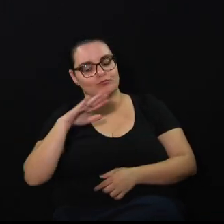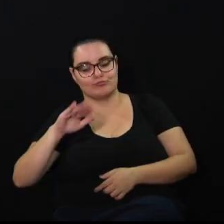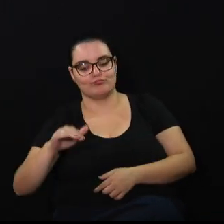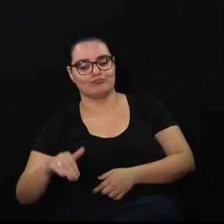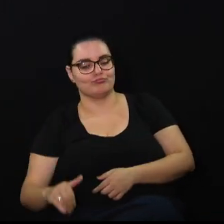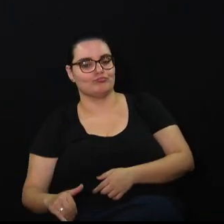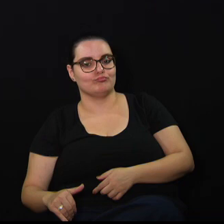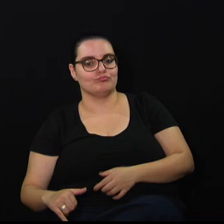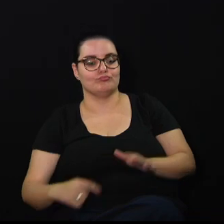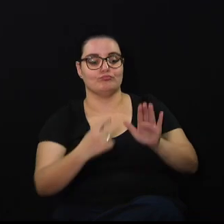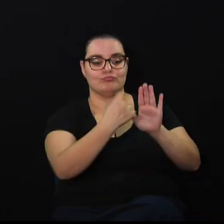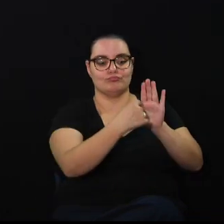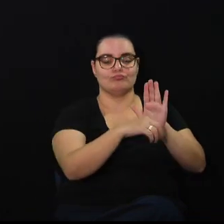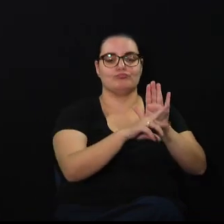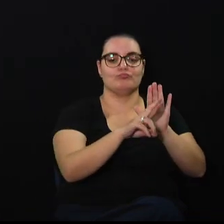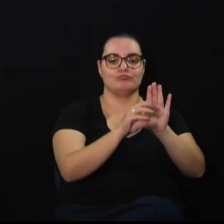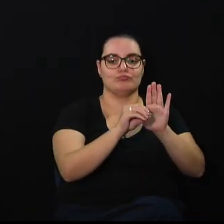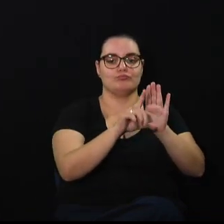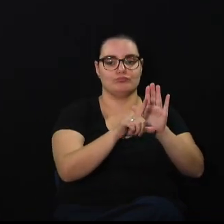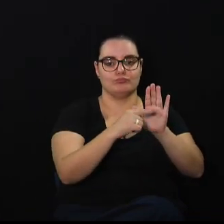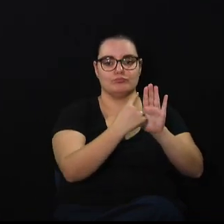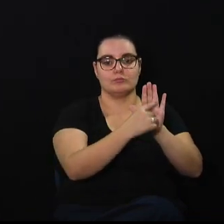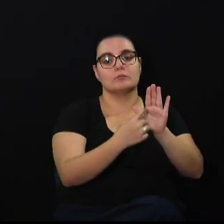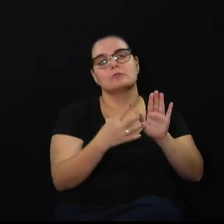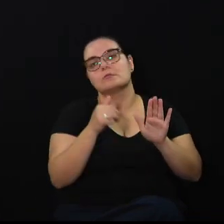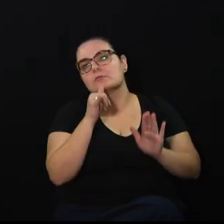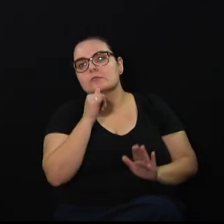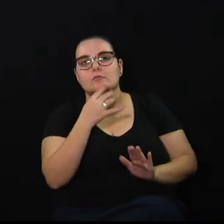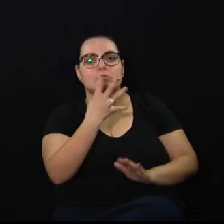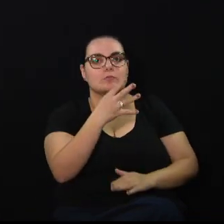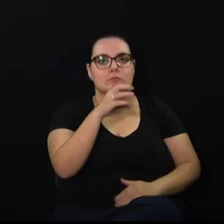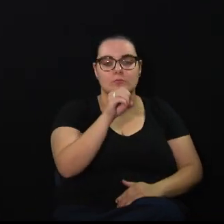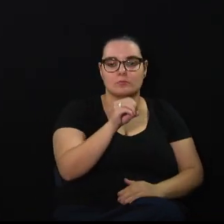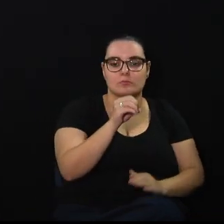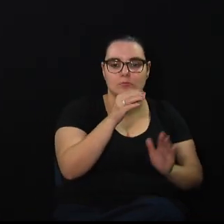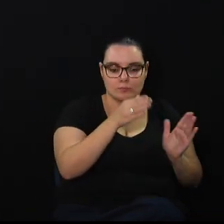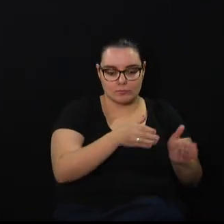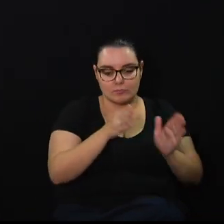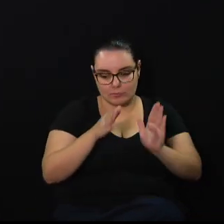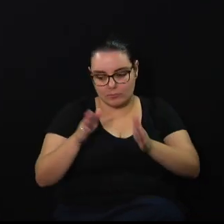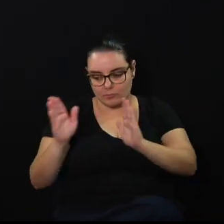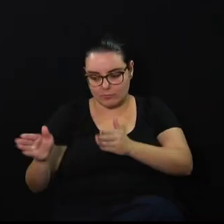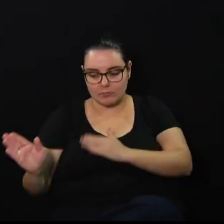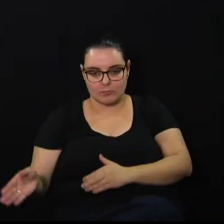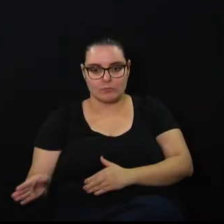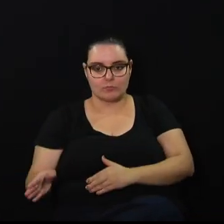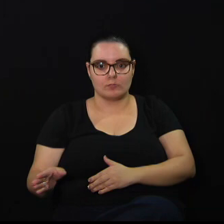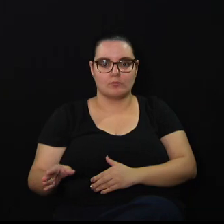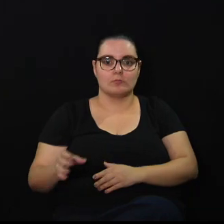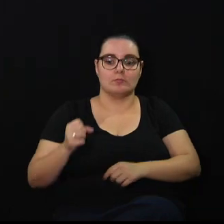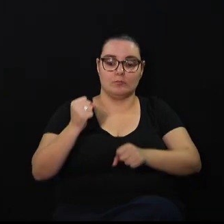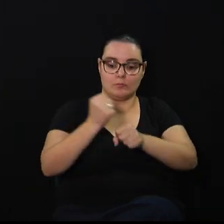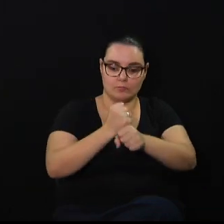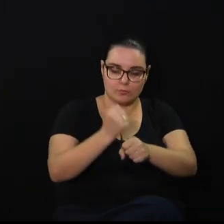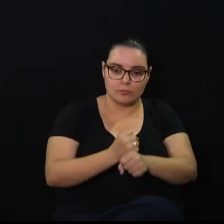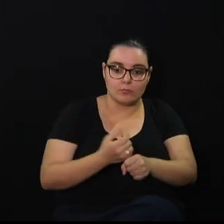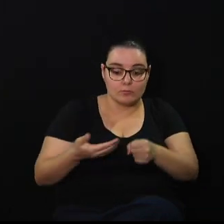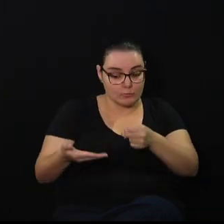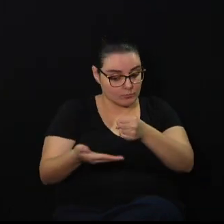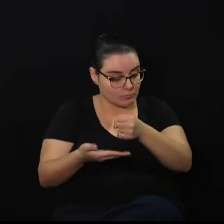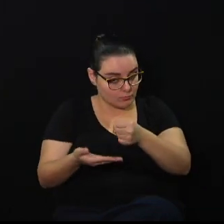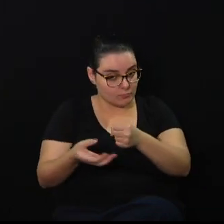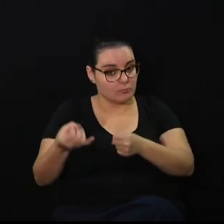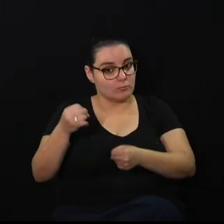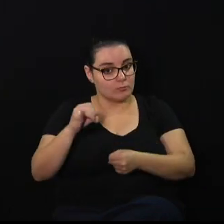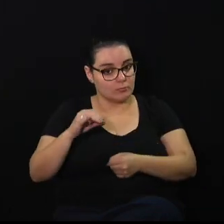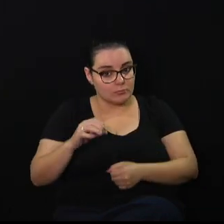se lá consta que são 40 sessões de terapia por ano esse é um mínimo se houver necessidade de